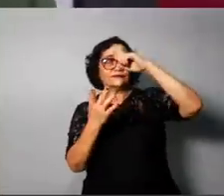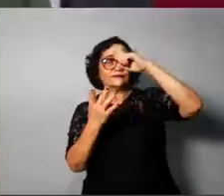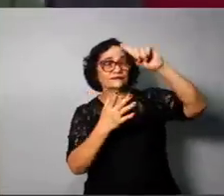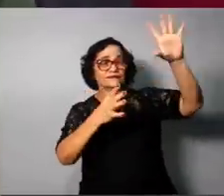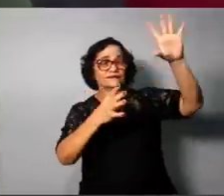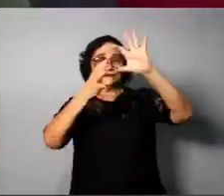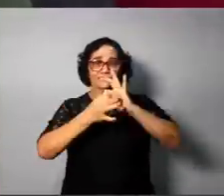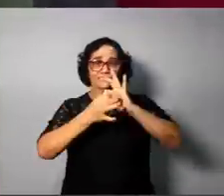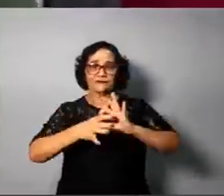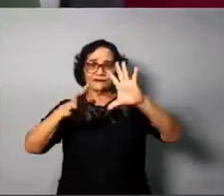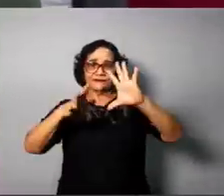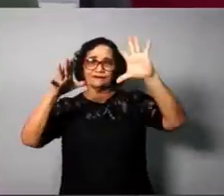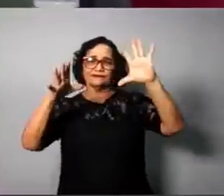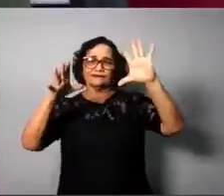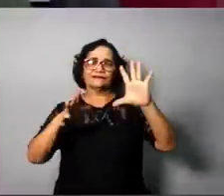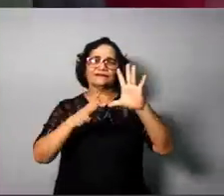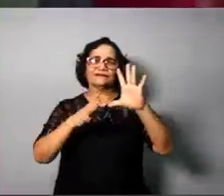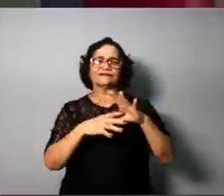libertação.